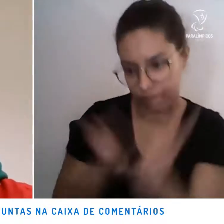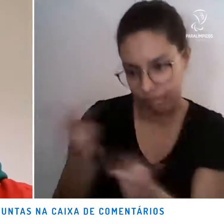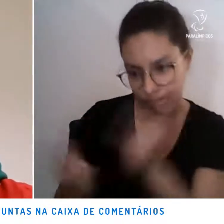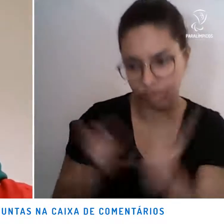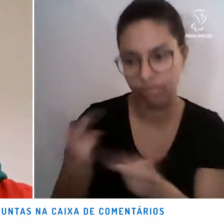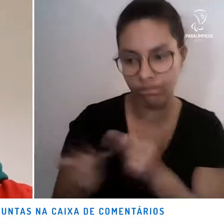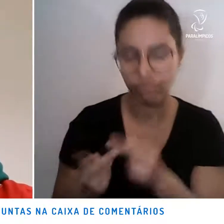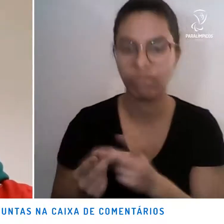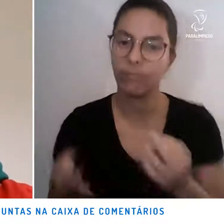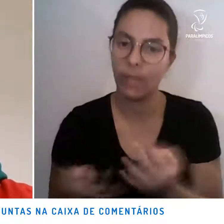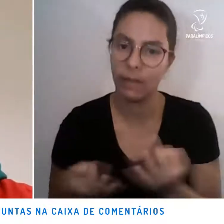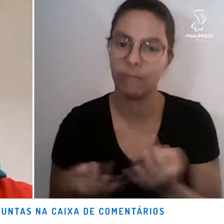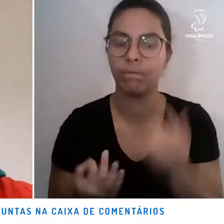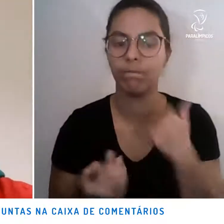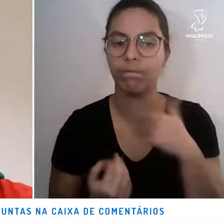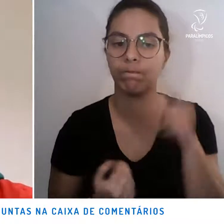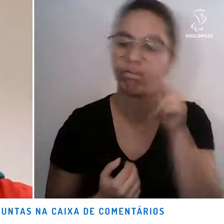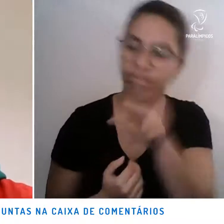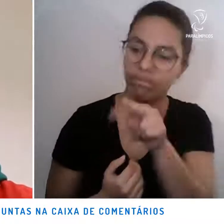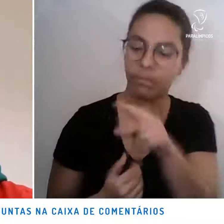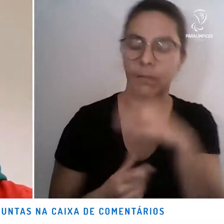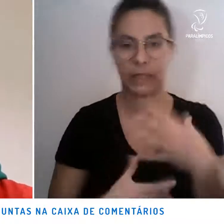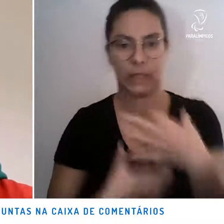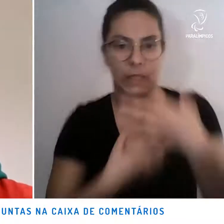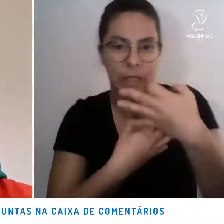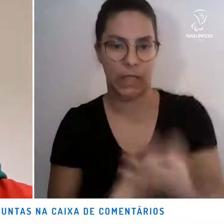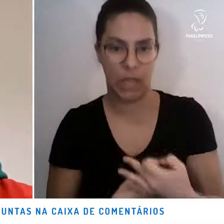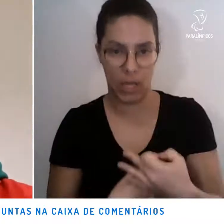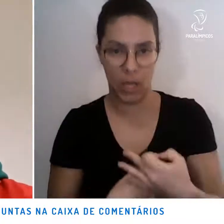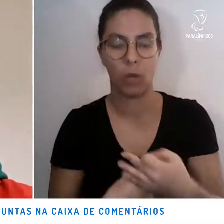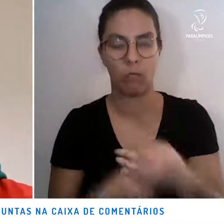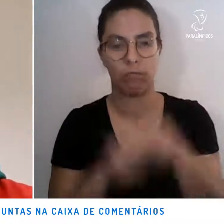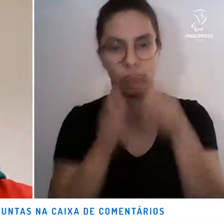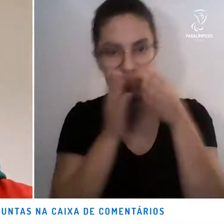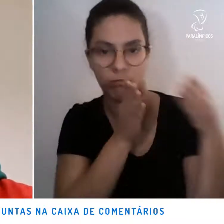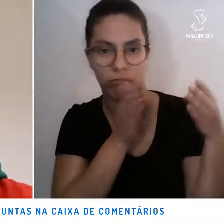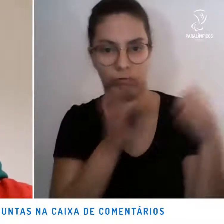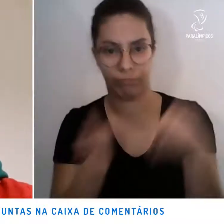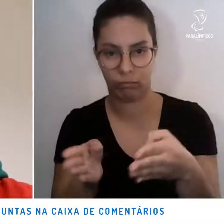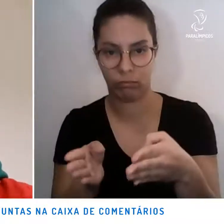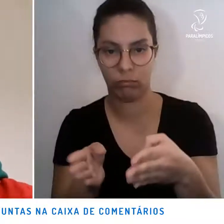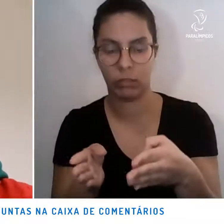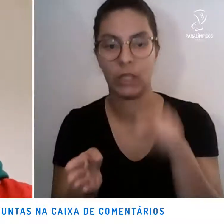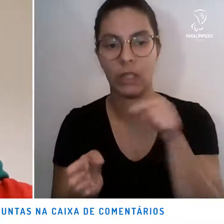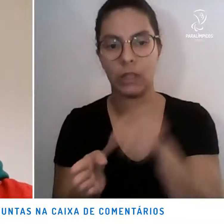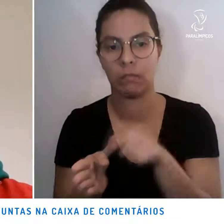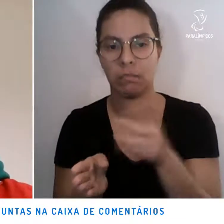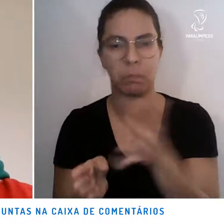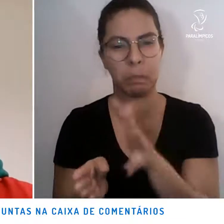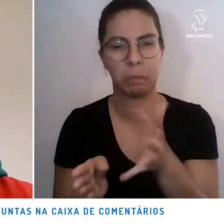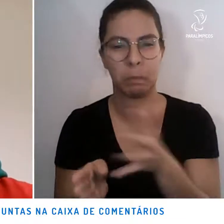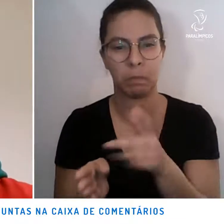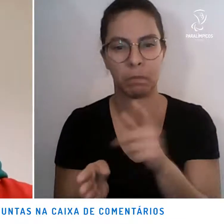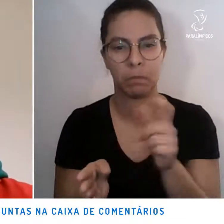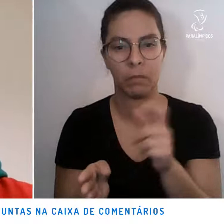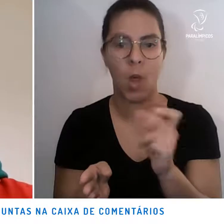olhar de uma forma mais séria e mais determinada para o badminton aconteceu há cerca de